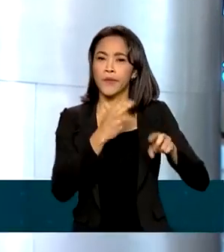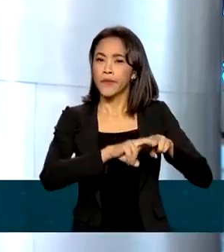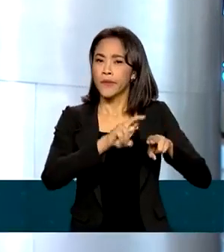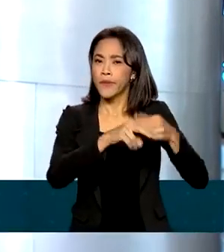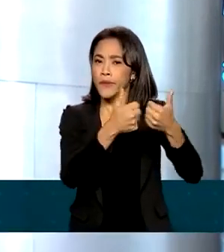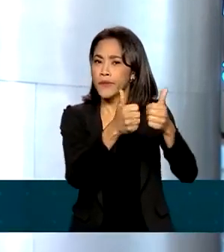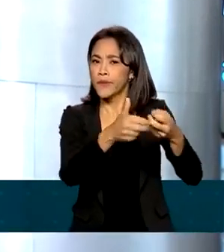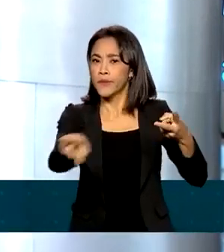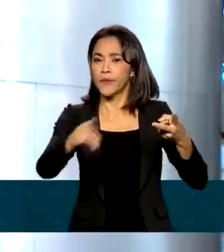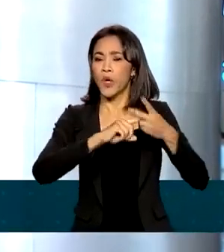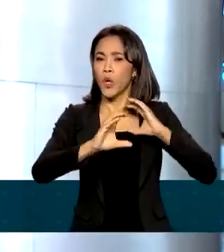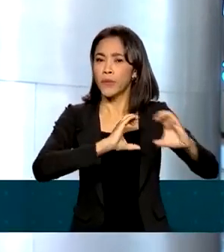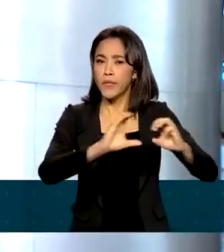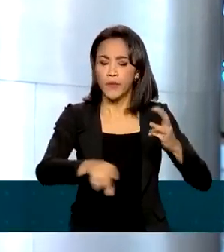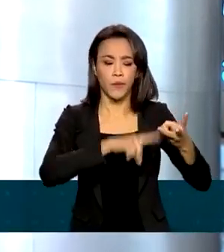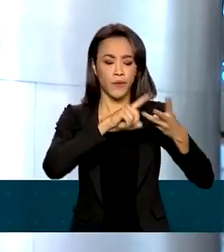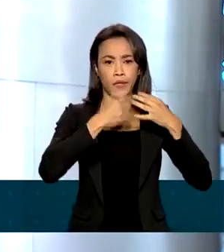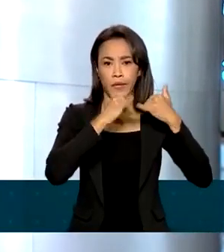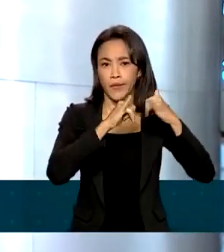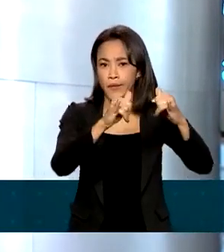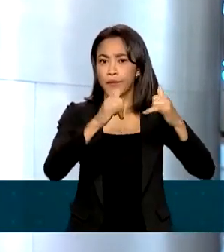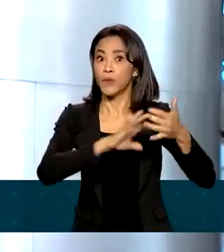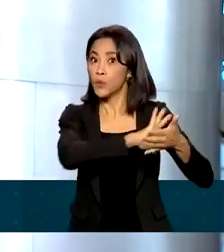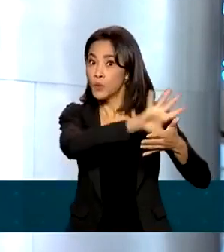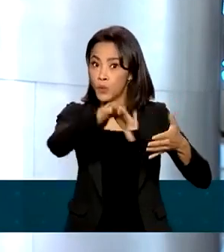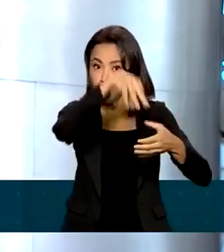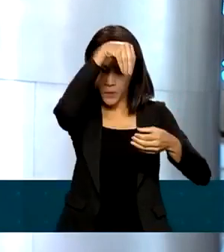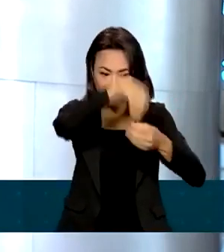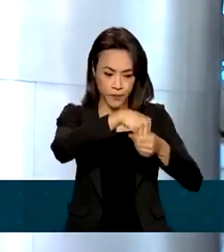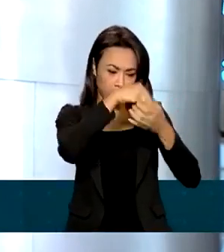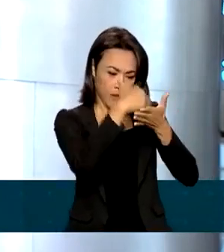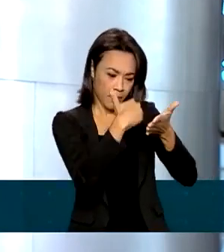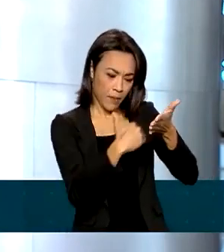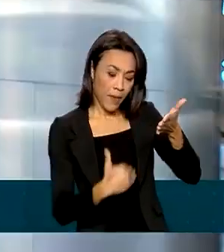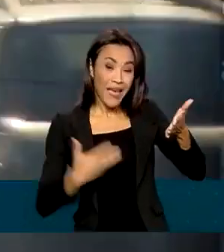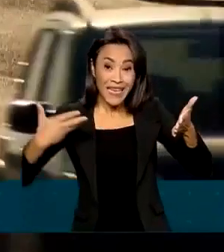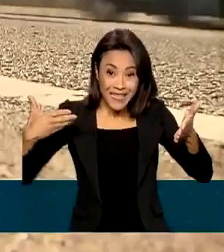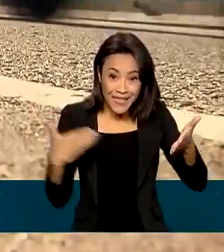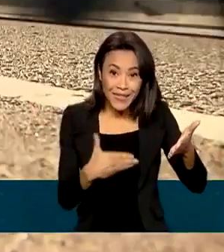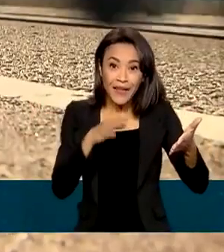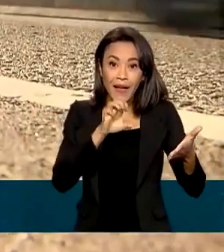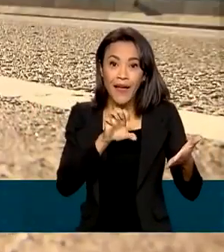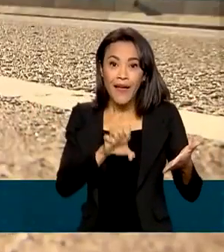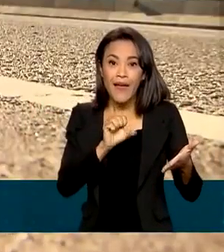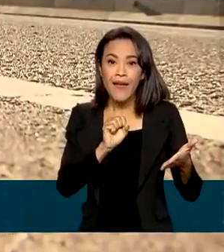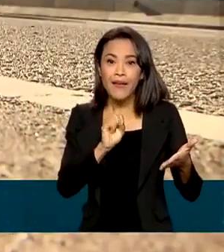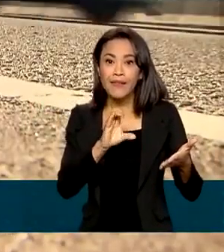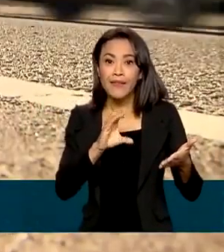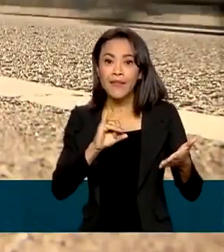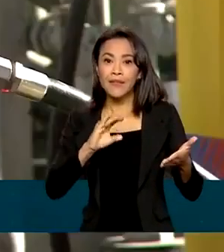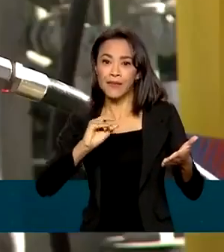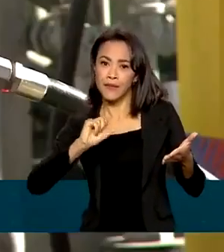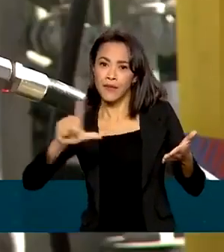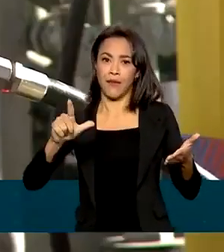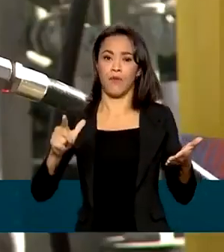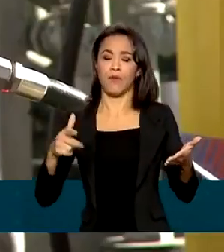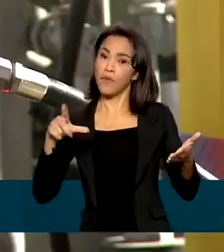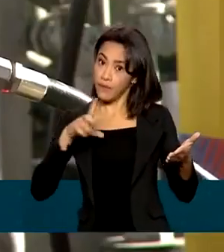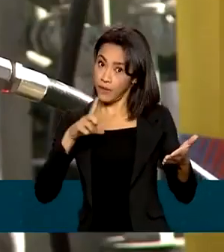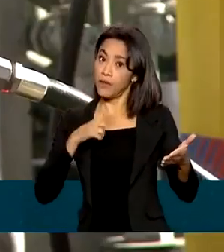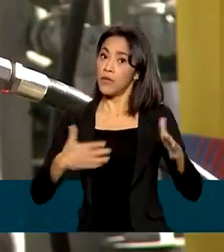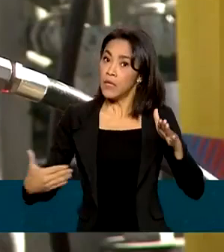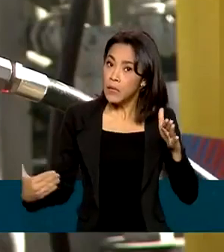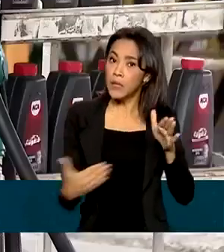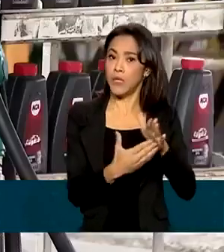coletivo, comunicações e energia elétrica, né, passam a ser considerados serviços essenciais, né? E com isso, haverá limite